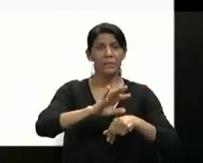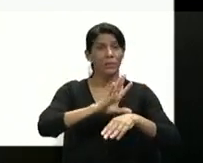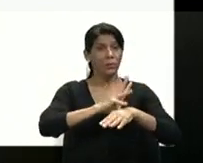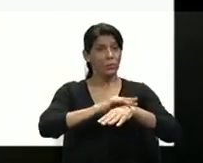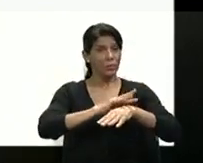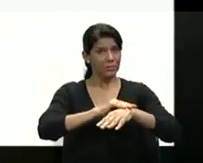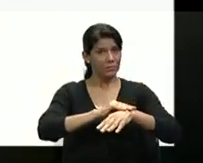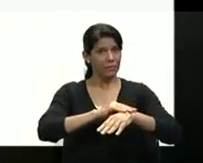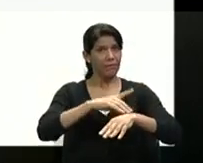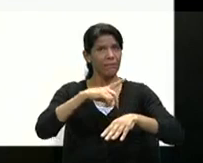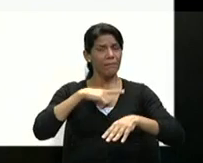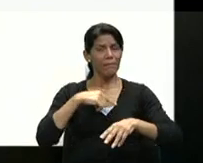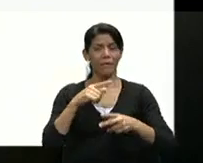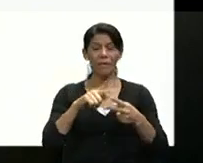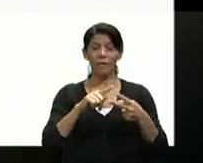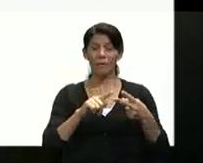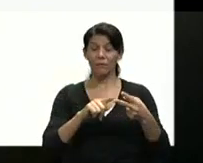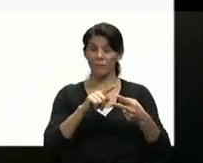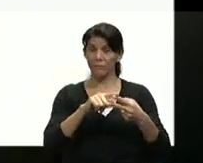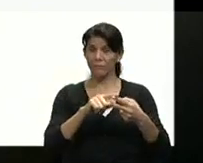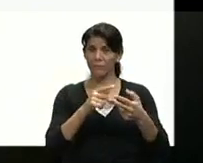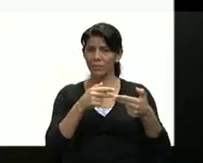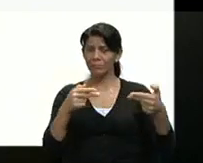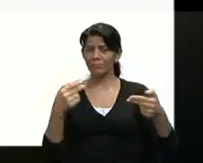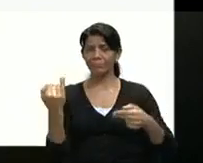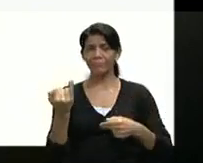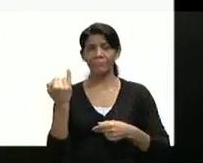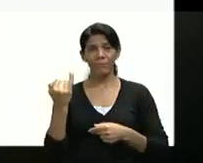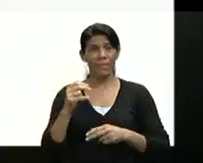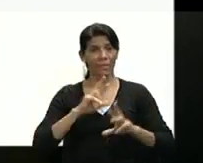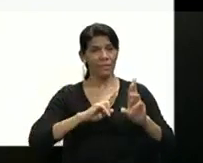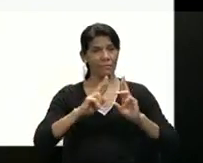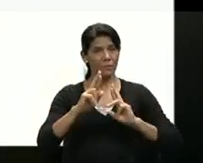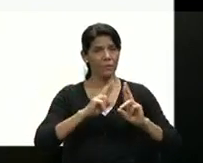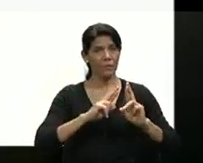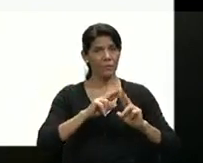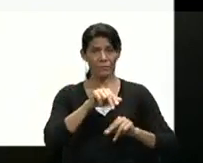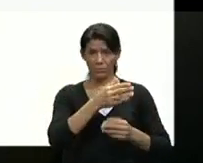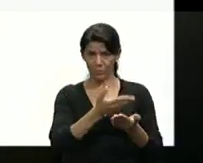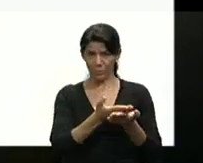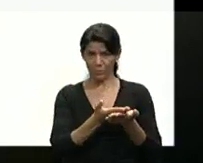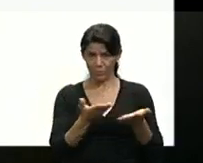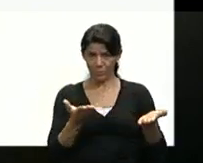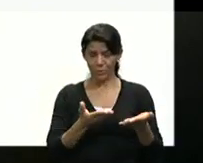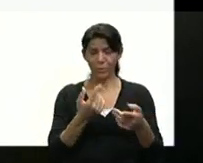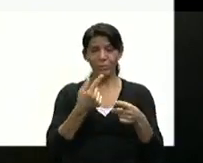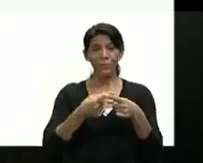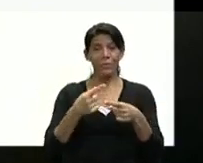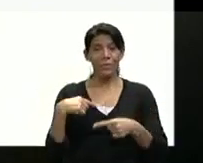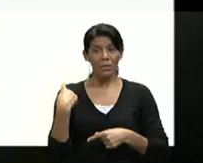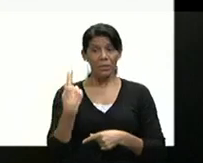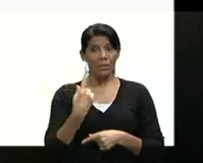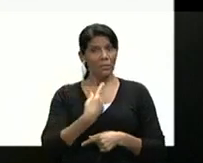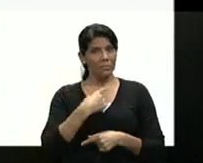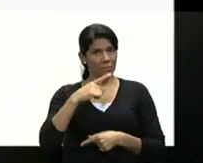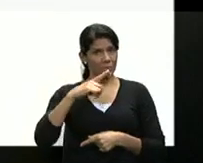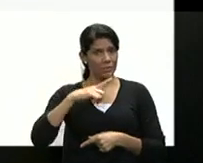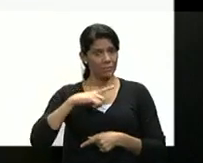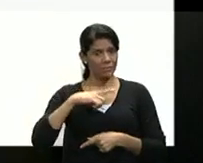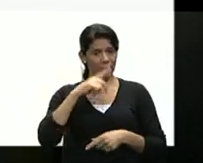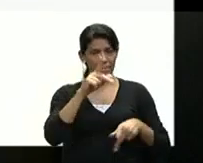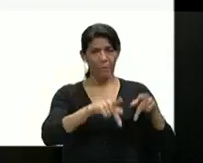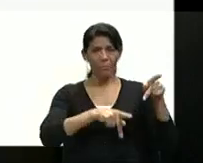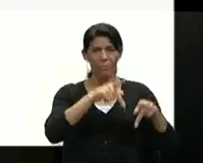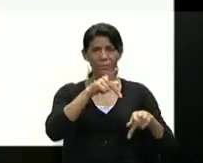estarão intimamente relacionados. Por quê? Nós, quando temos aqui uma